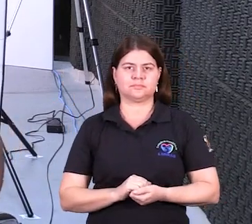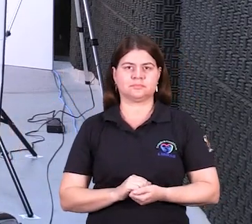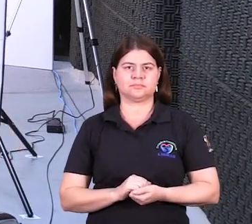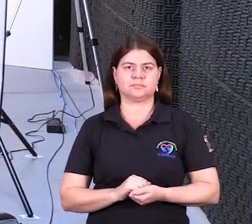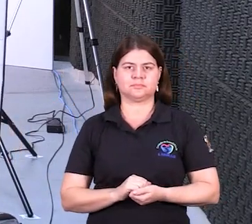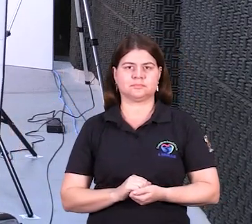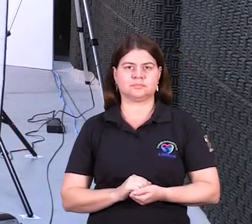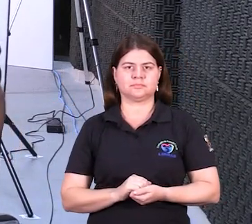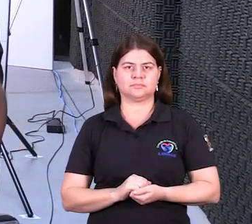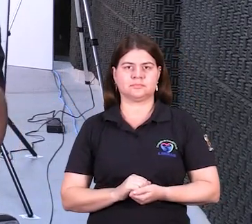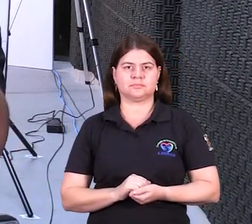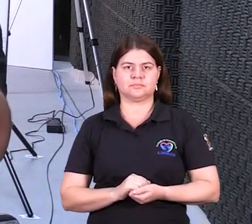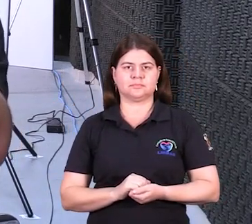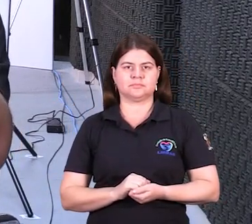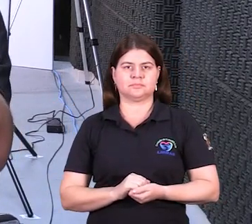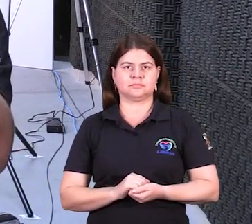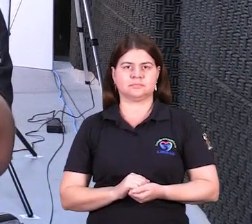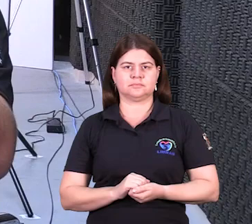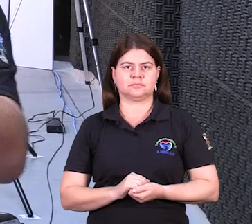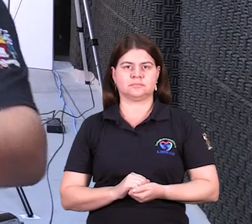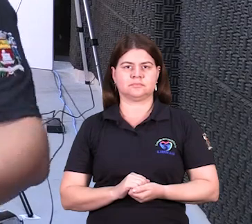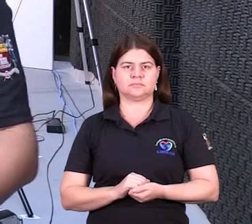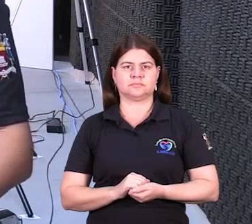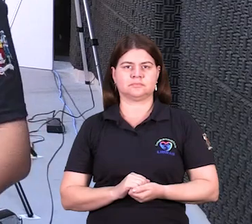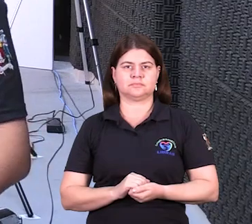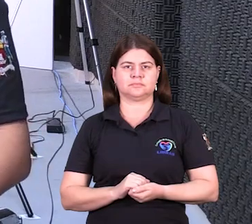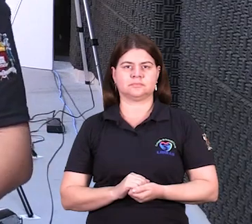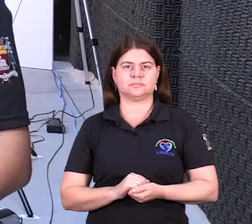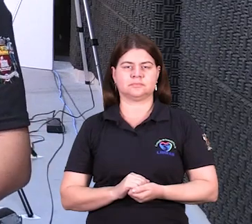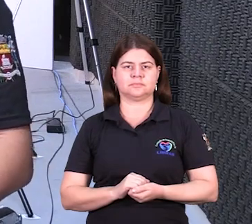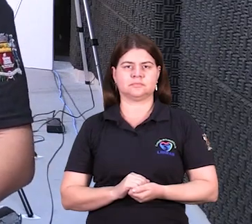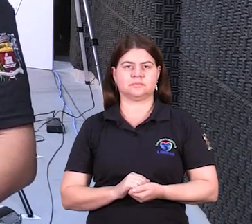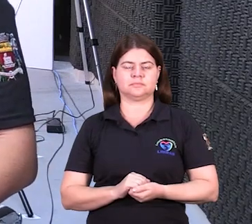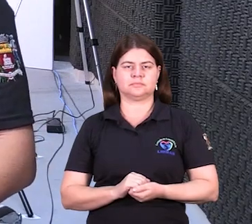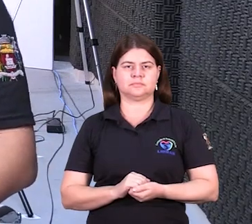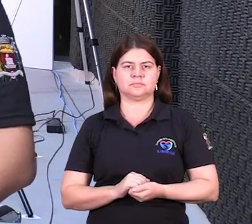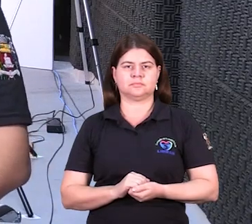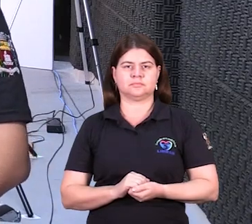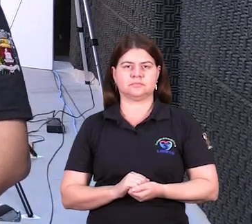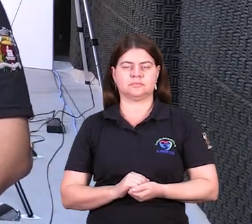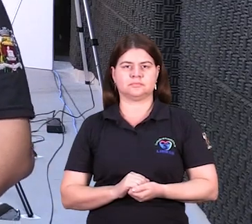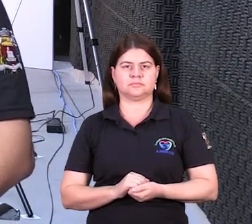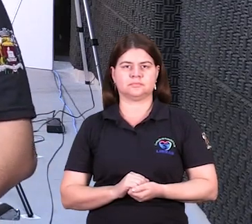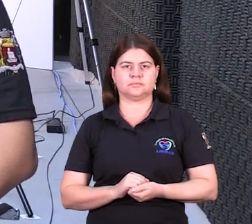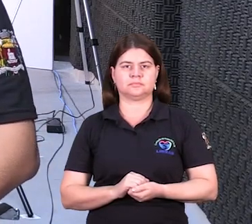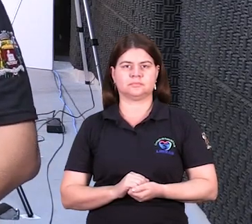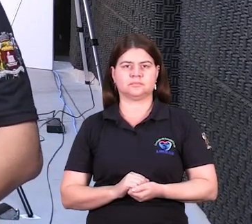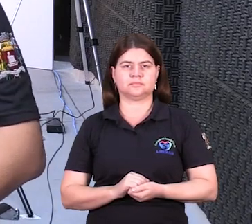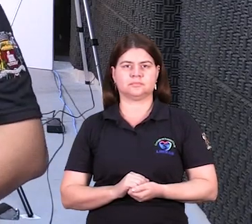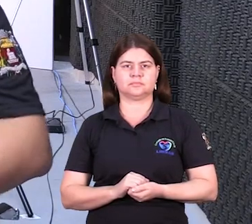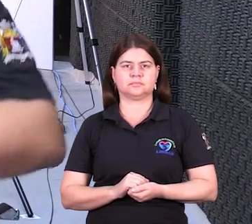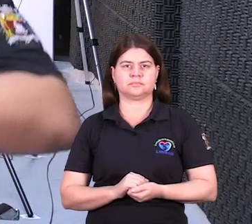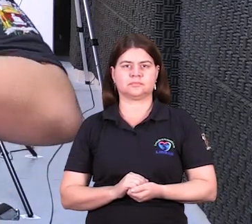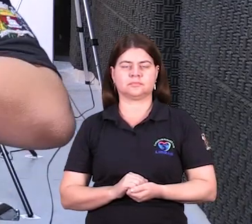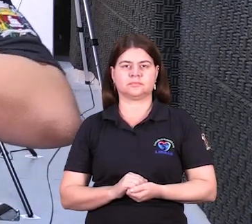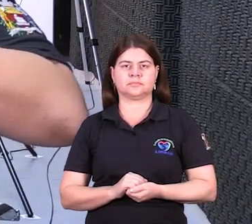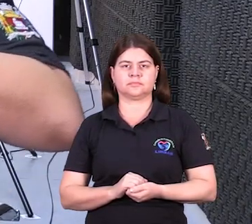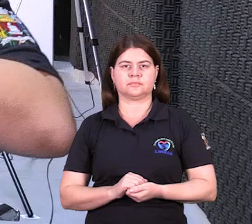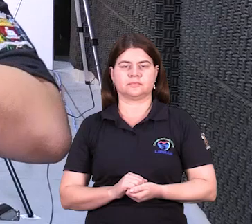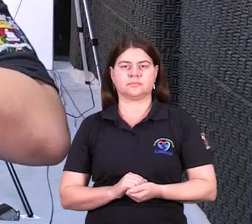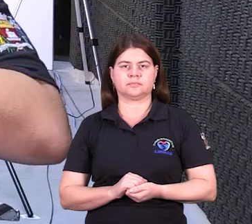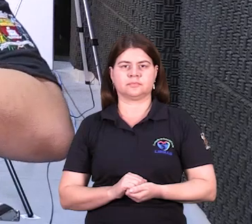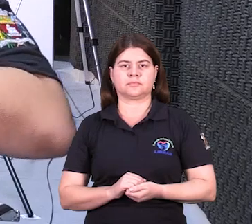sinal de amor e entrega ao Brasil, medo da morte não tem. E aí